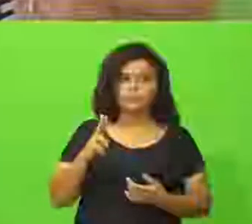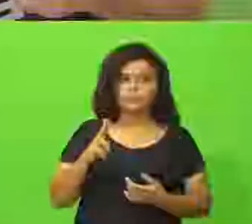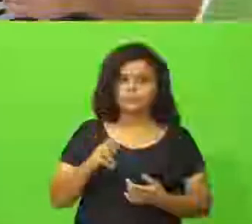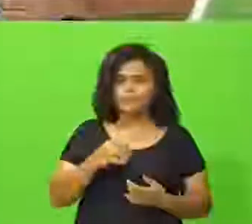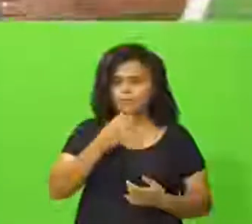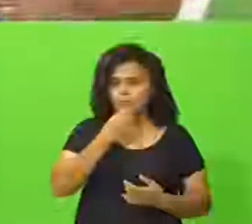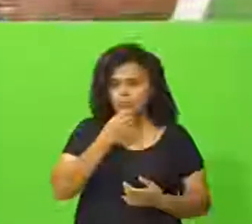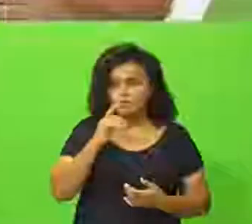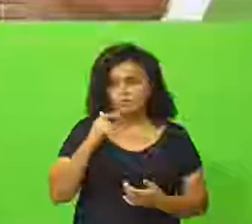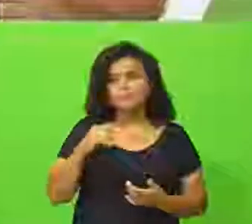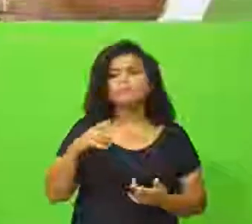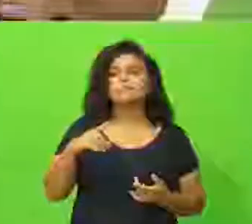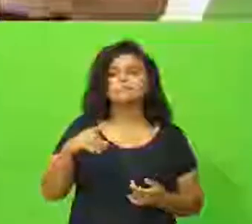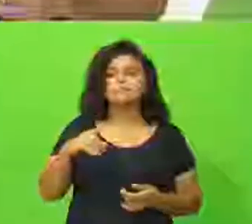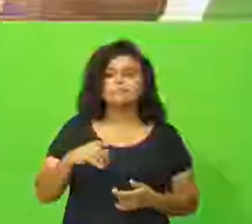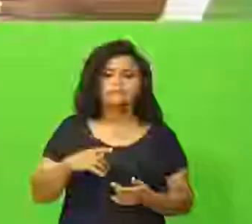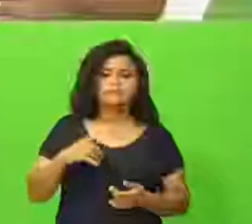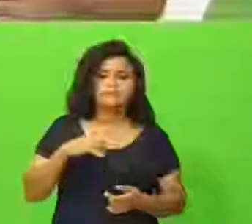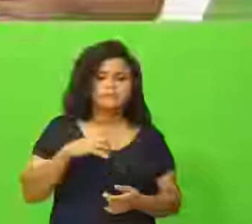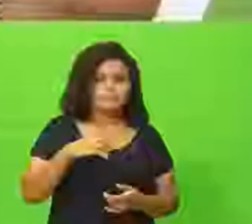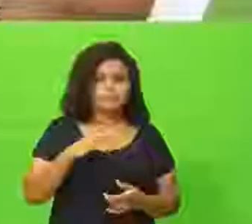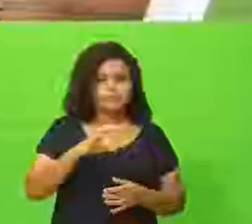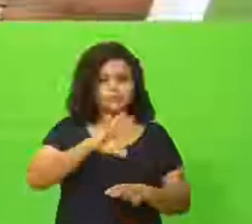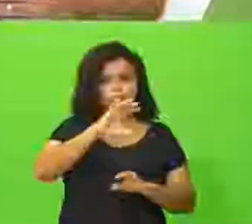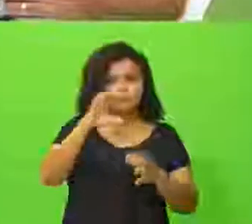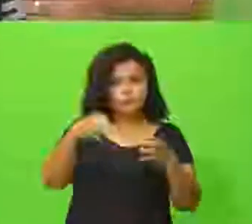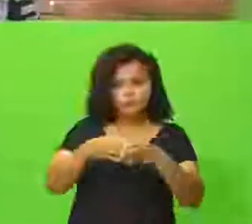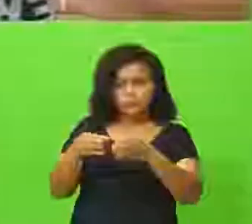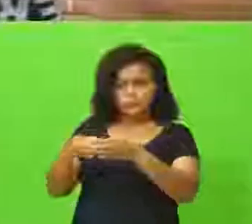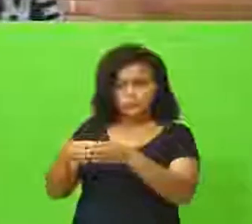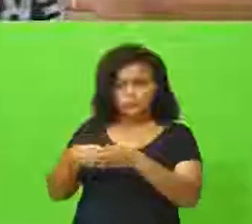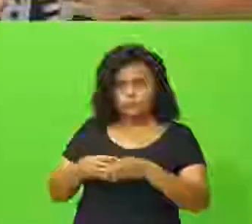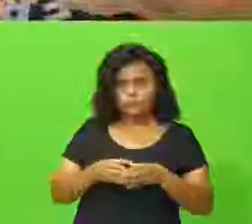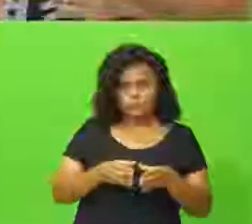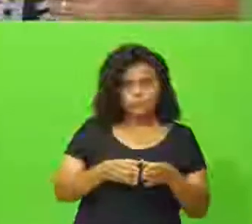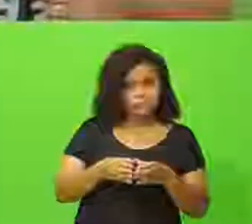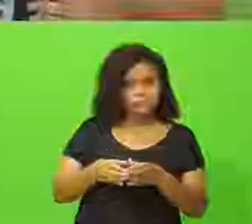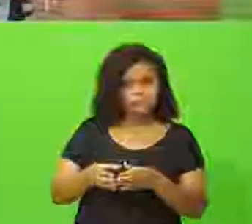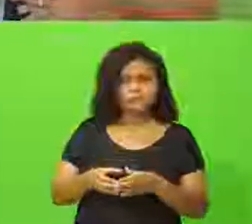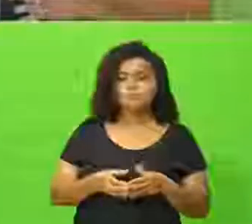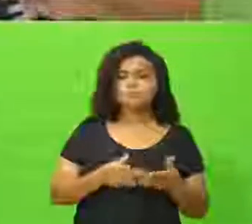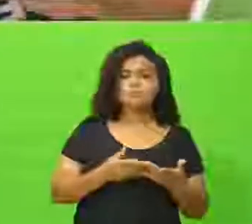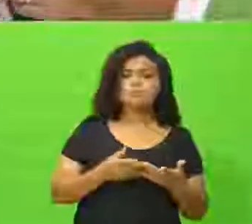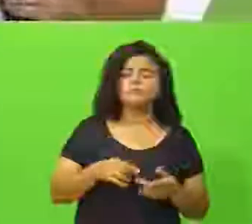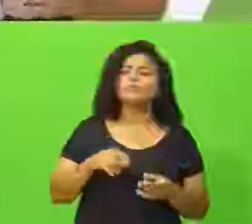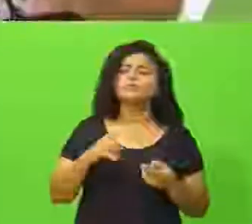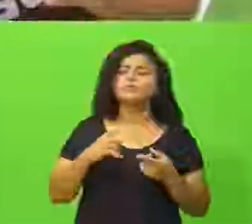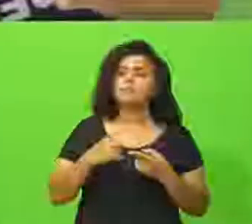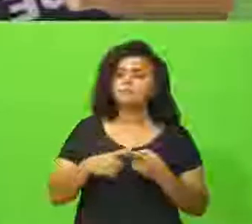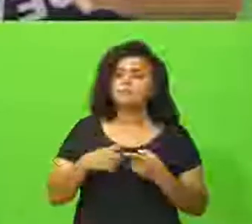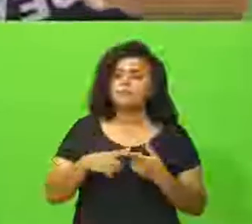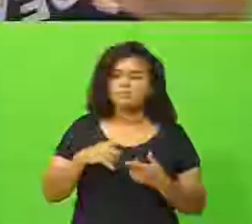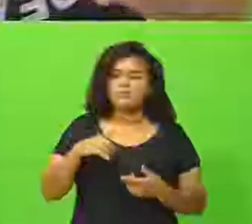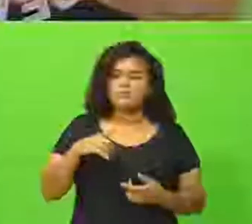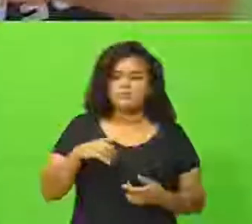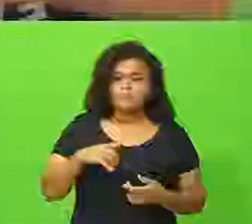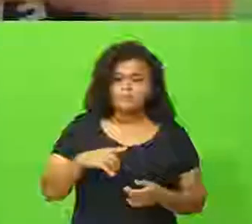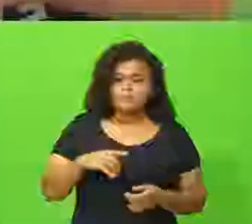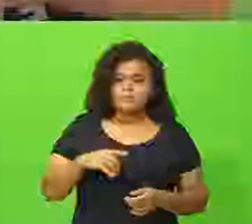e nós temos um outro grupo de países que estão, de uma certa forma,